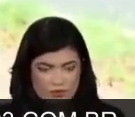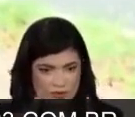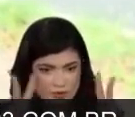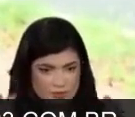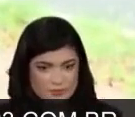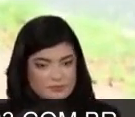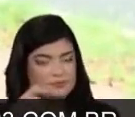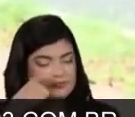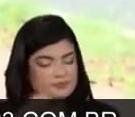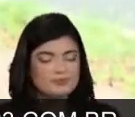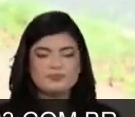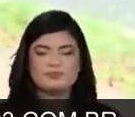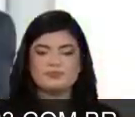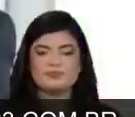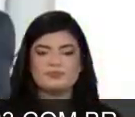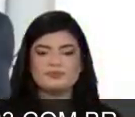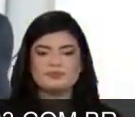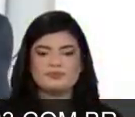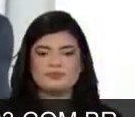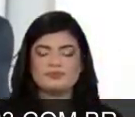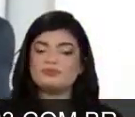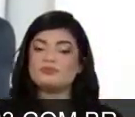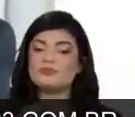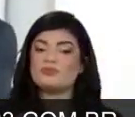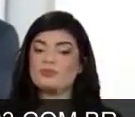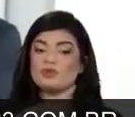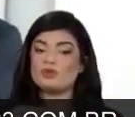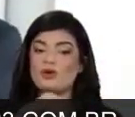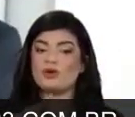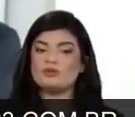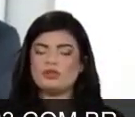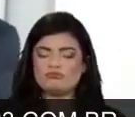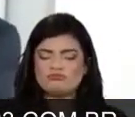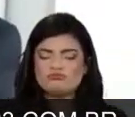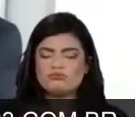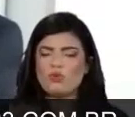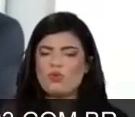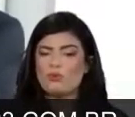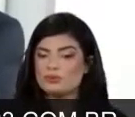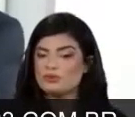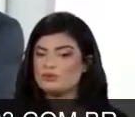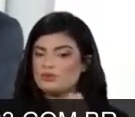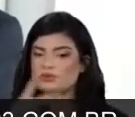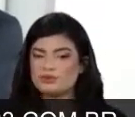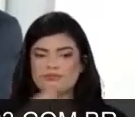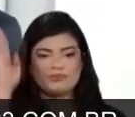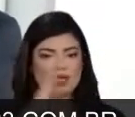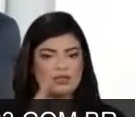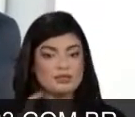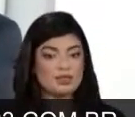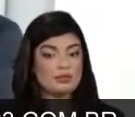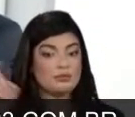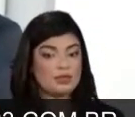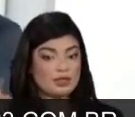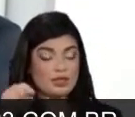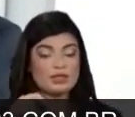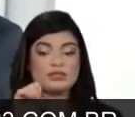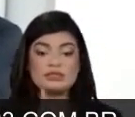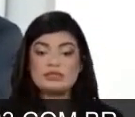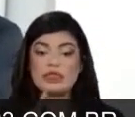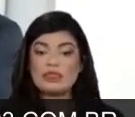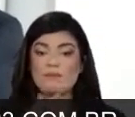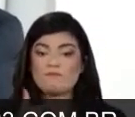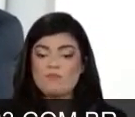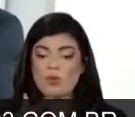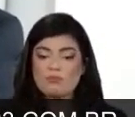sobre esse assunto vamos ouvir nós estamos trazendo uma segurança para o Brasil amanhã certa Independência Caso